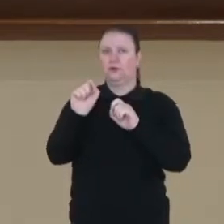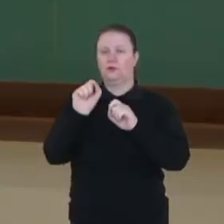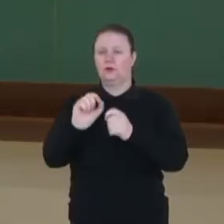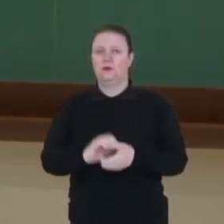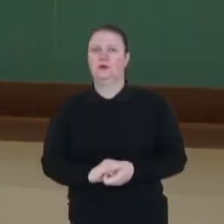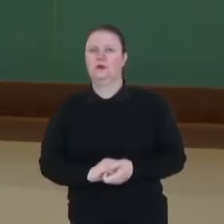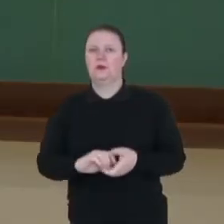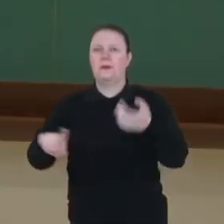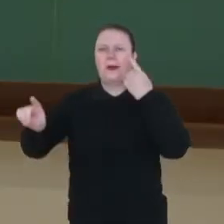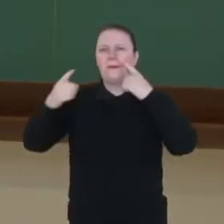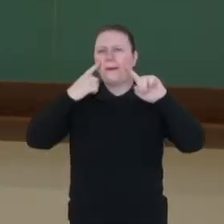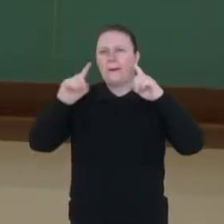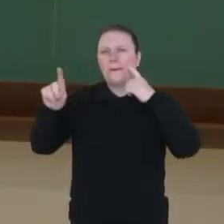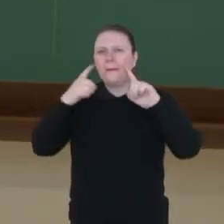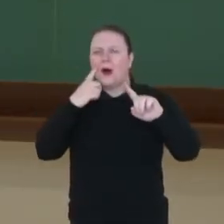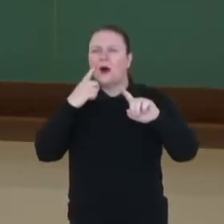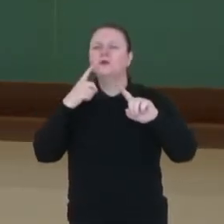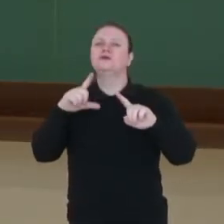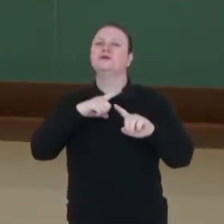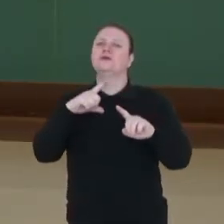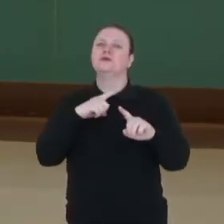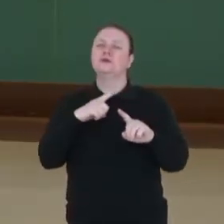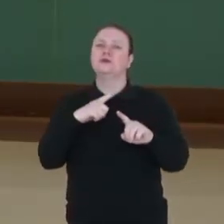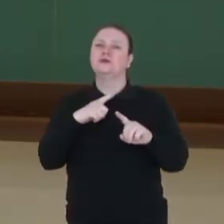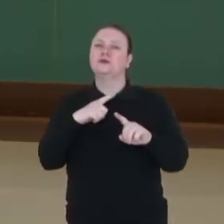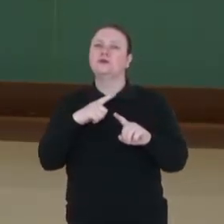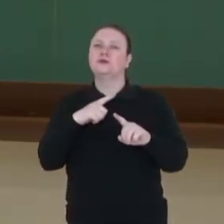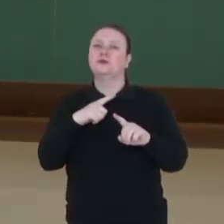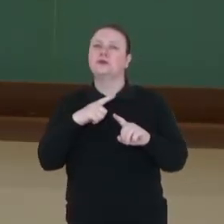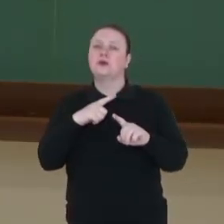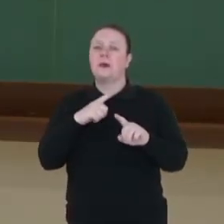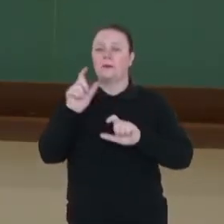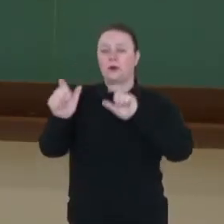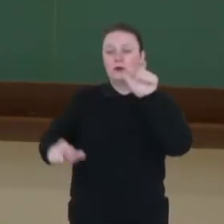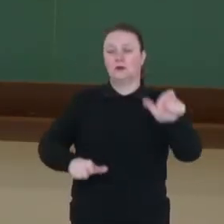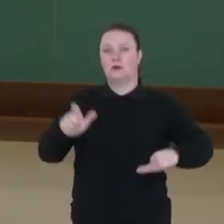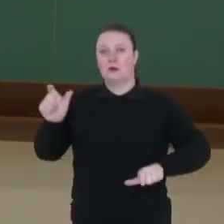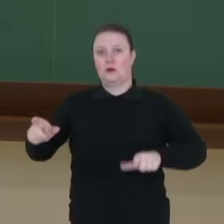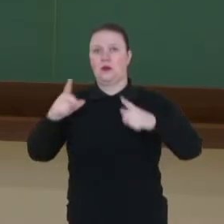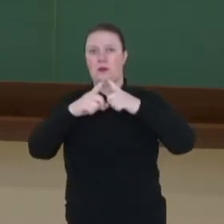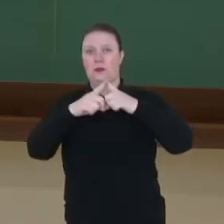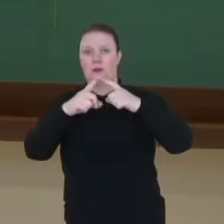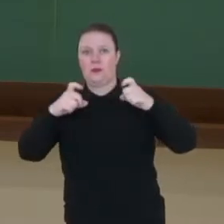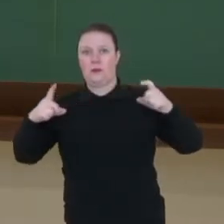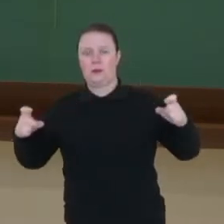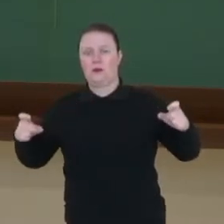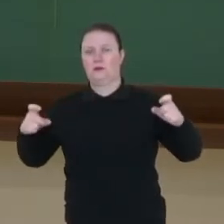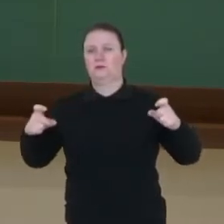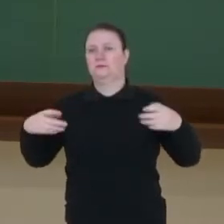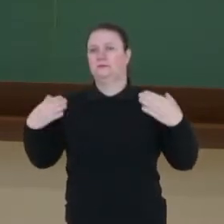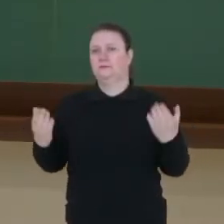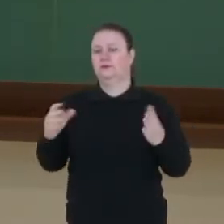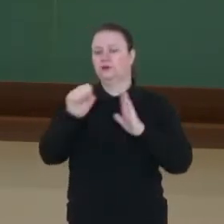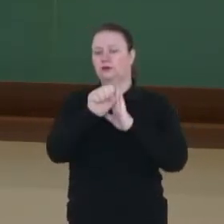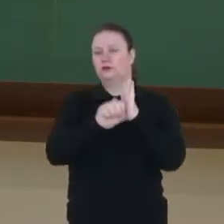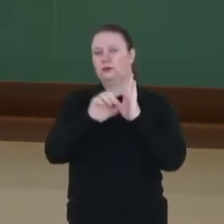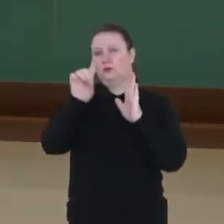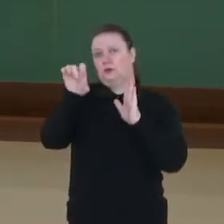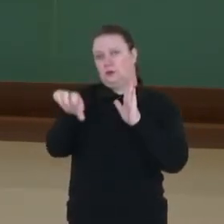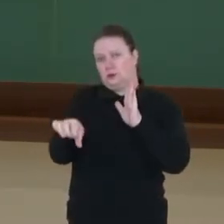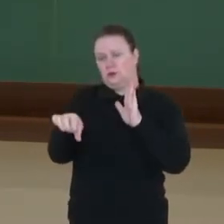grandes descobertas, grandes invenções, por grandes personalidades da ciência, porque é no século XIX que